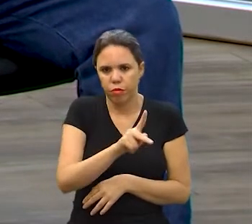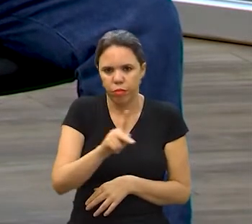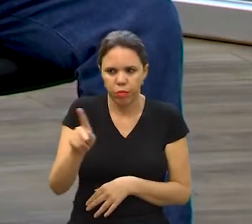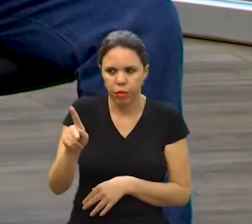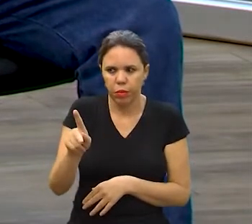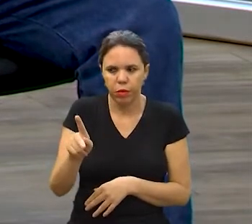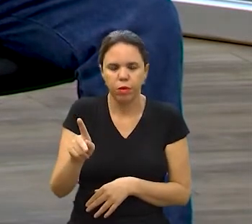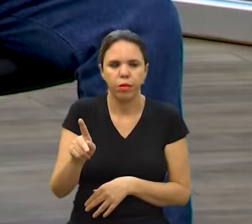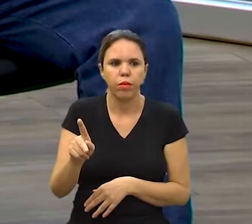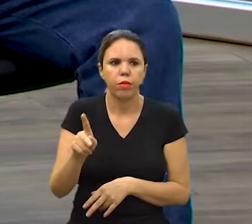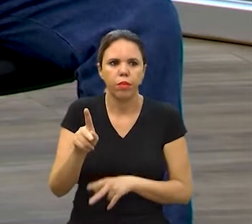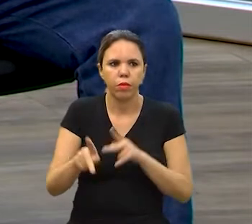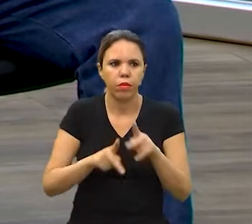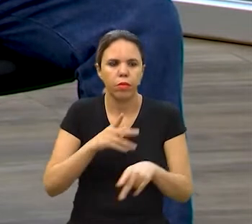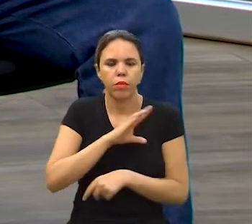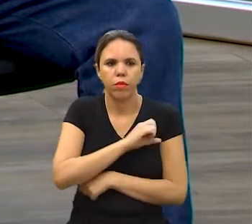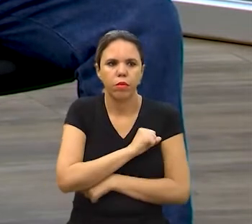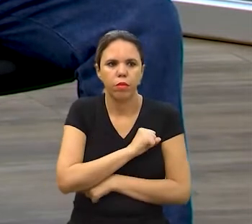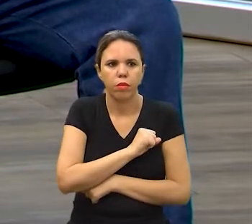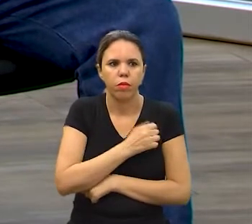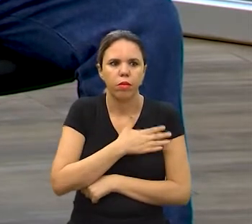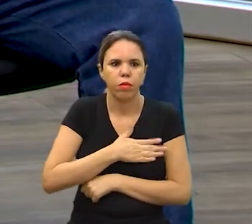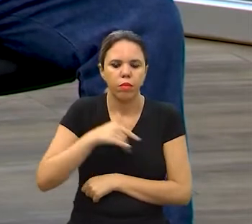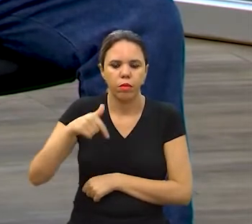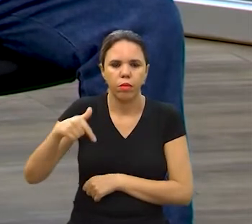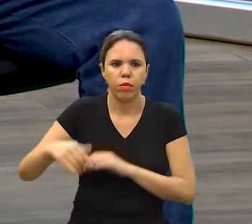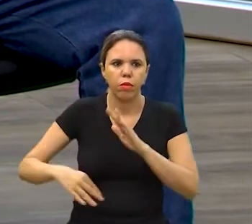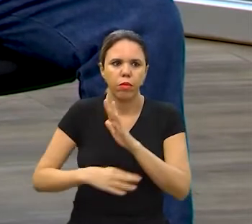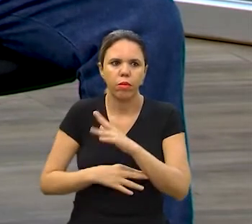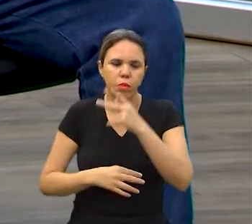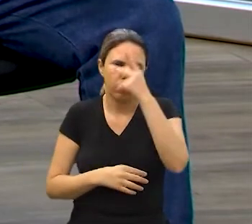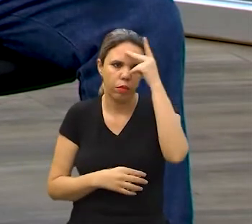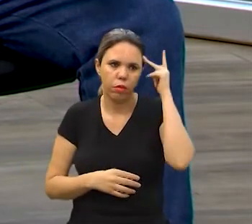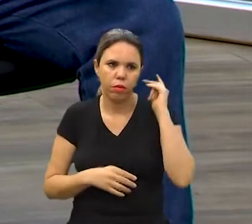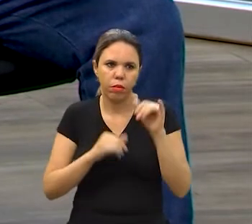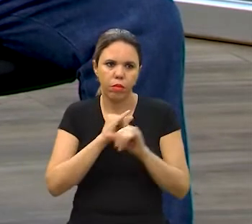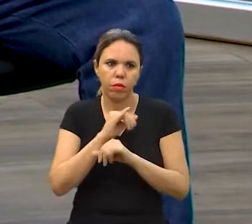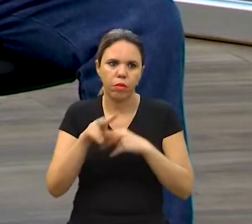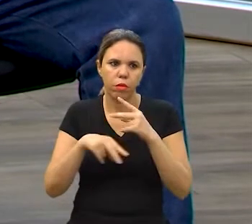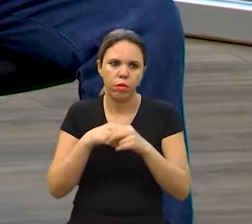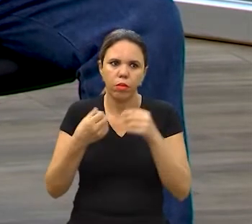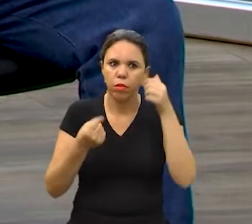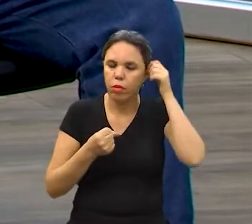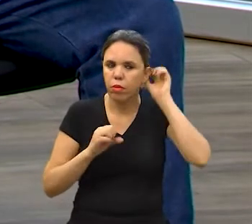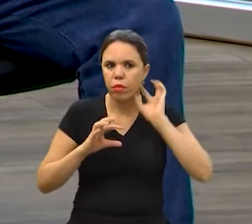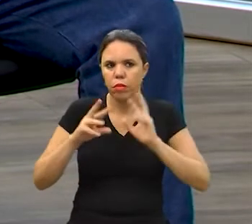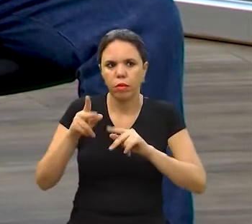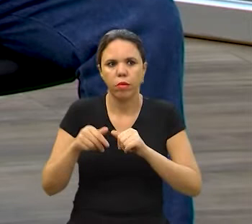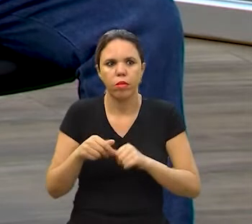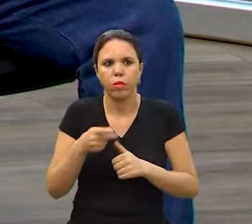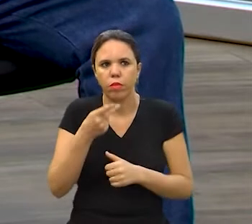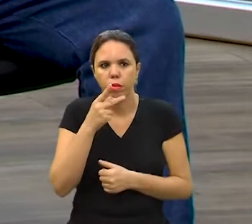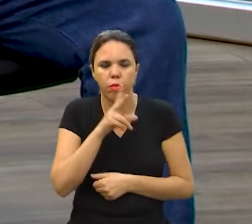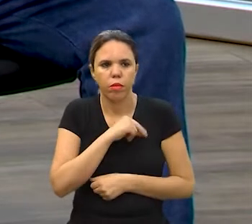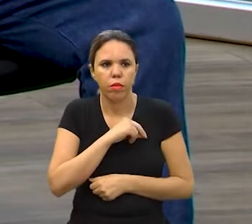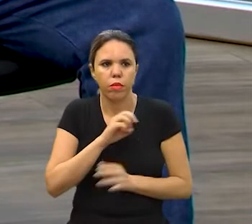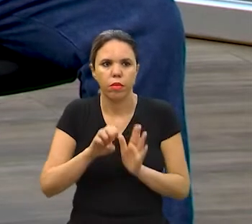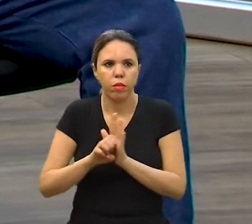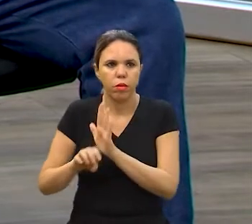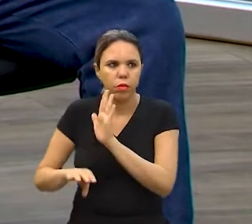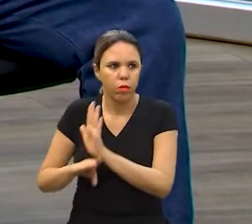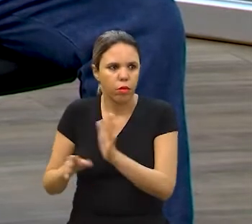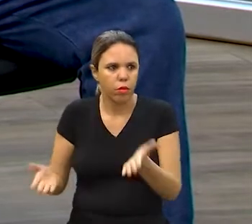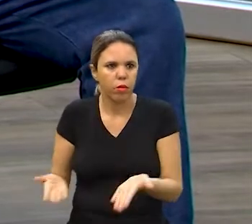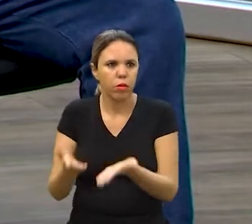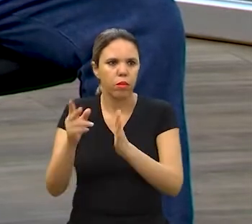bastante pessoas assim que gostaram. Inclusive aqui na Câmara, o pessoal, o dia que eu falei do Laço Branco, todo mundo, até o pessoal ainda brincou comigo, até que a esquerda